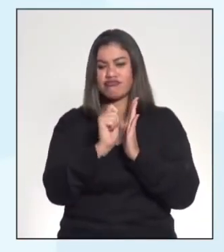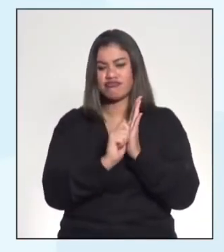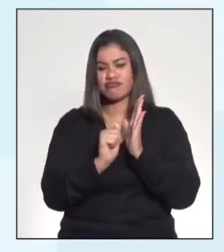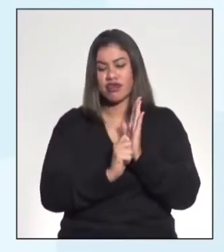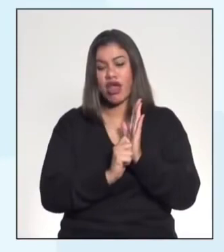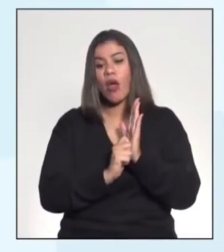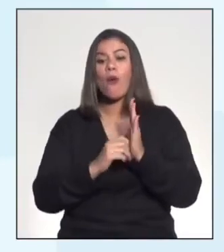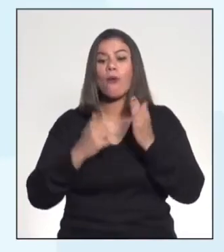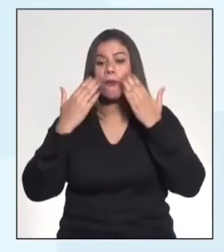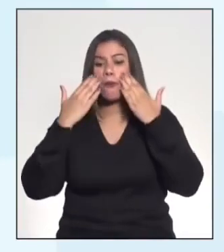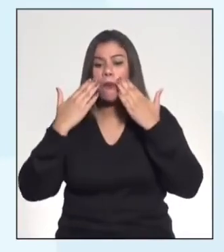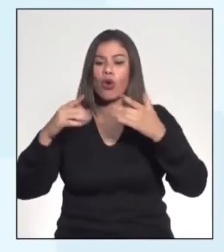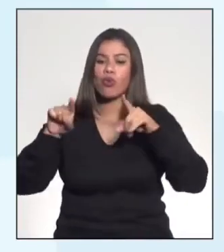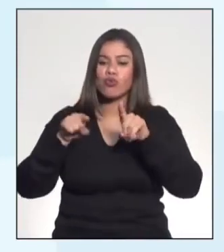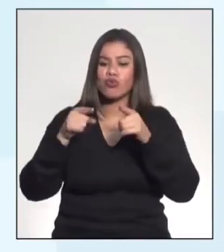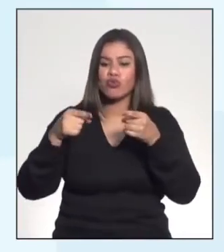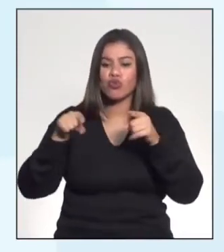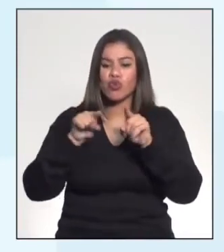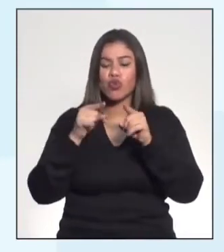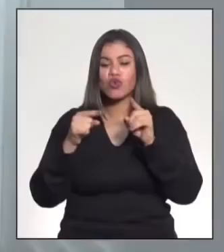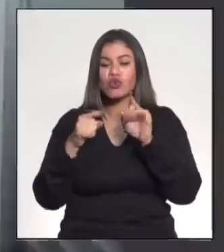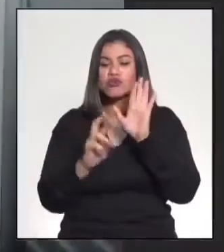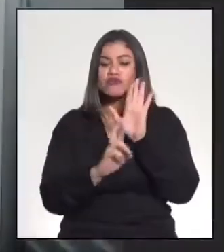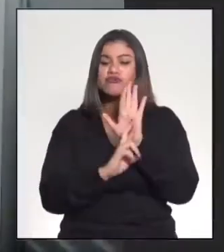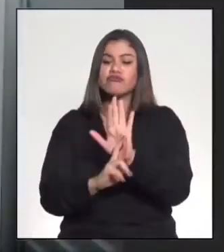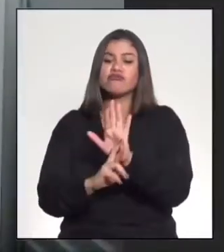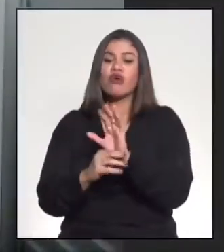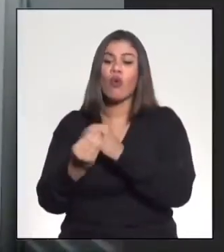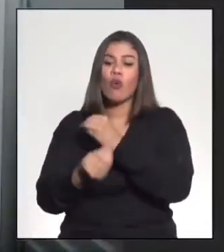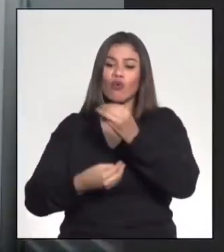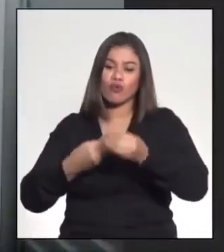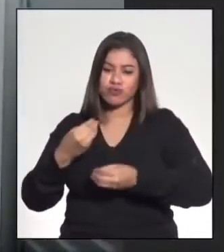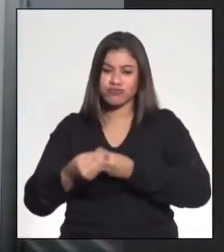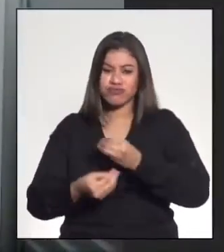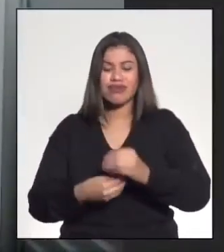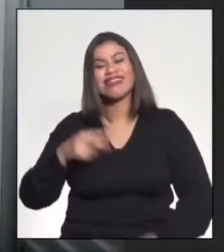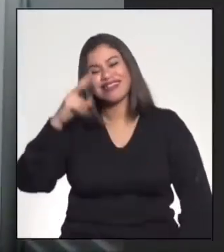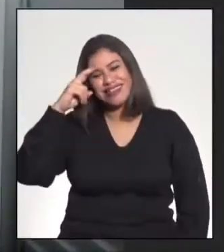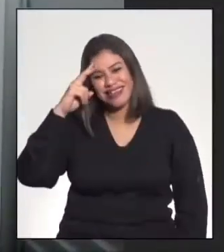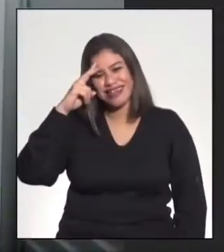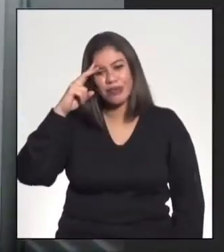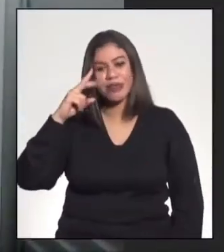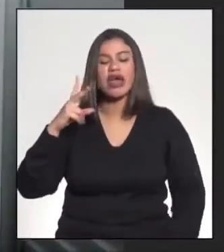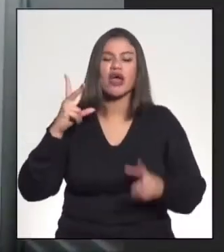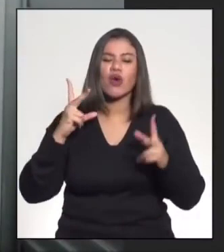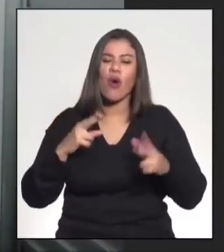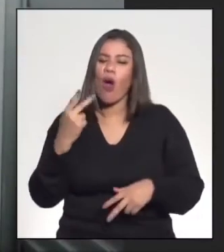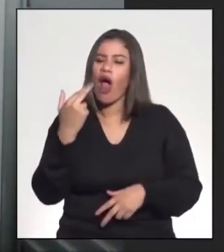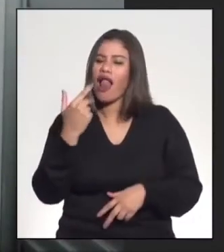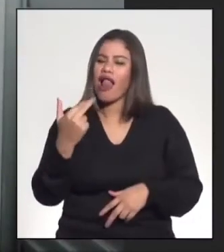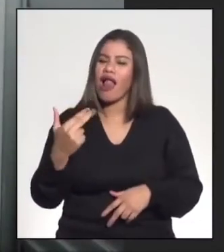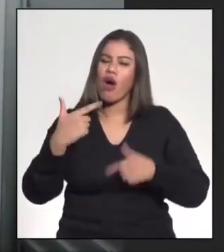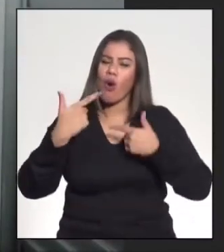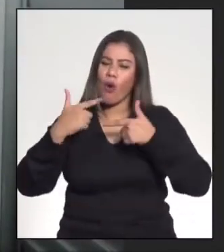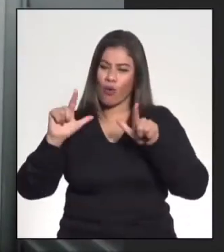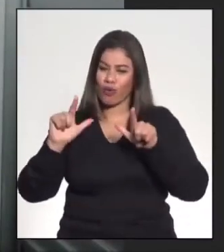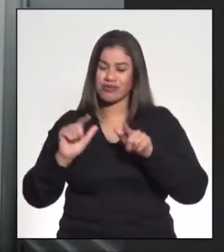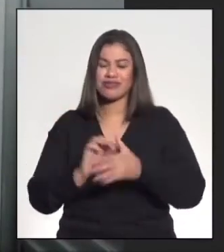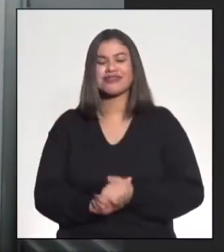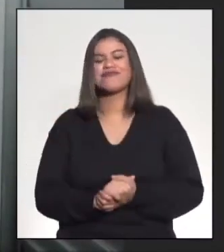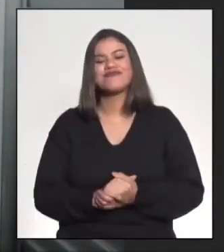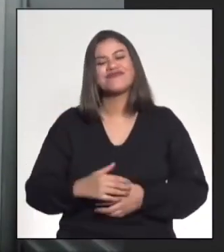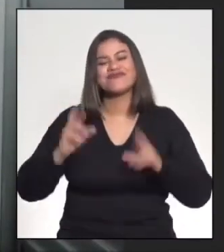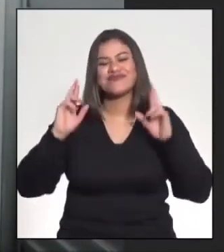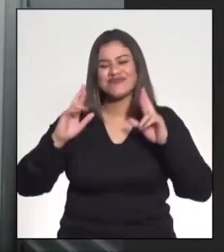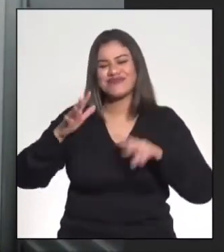obra musical e as regras de representação, que eu falei para vocês. É como se fosse outro idioma. Espero que vocês tenham gostado da